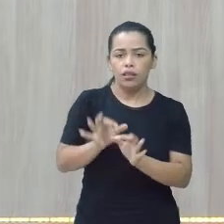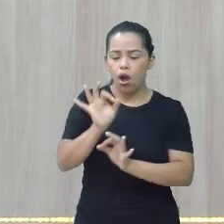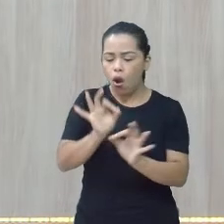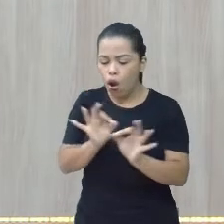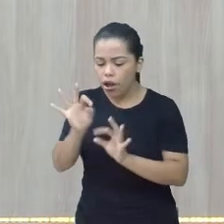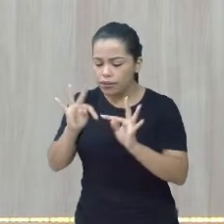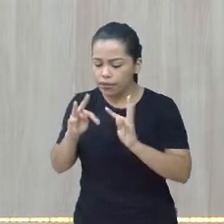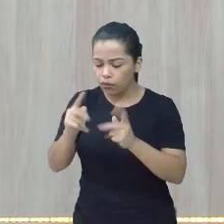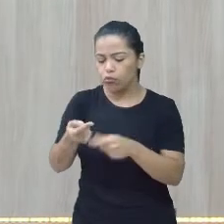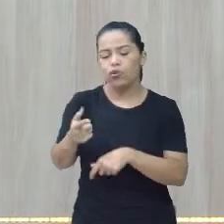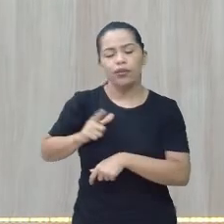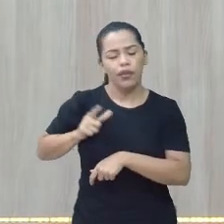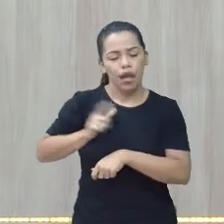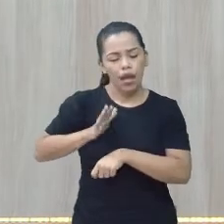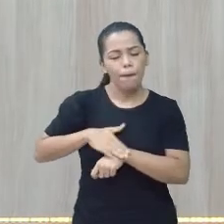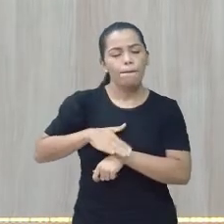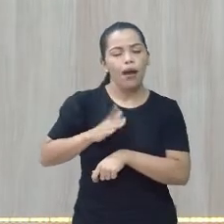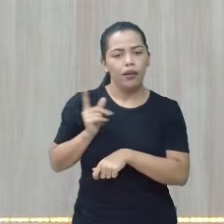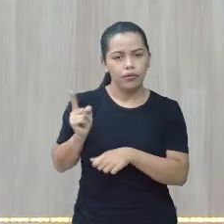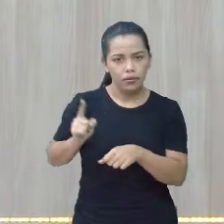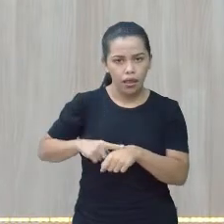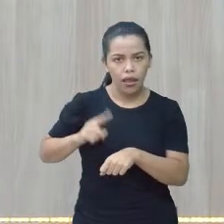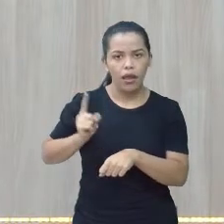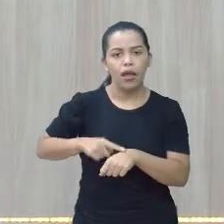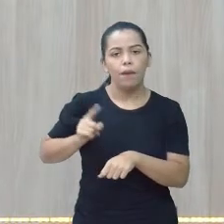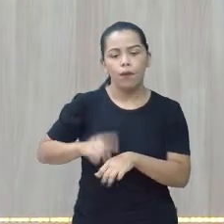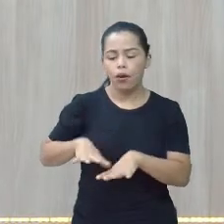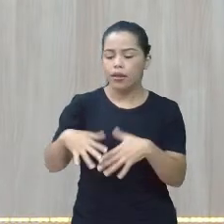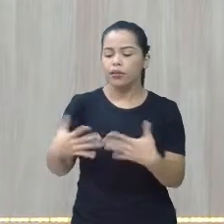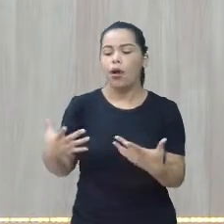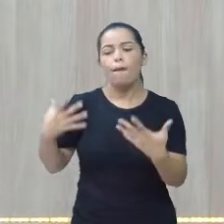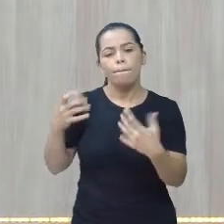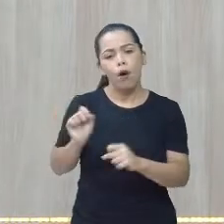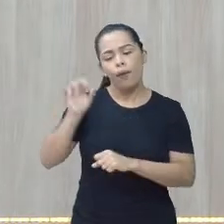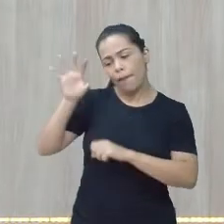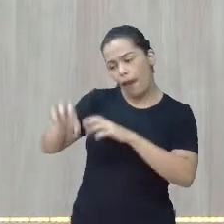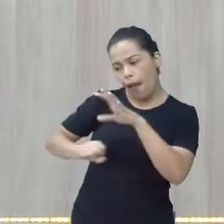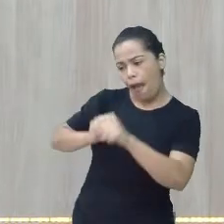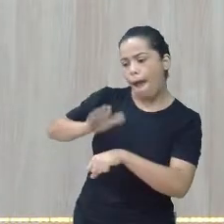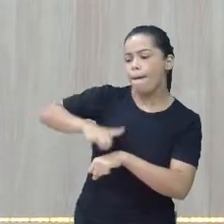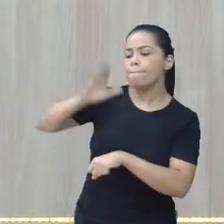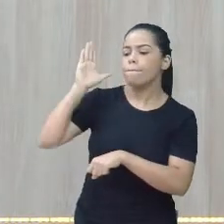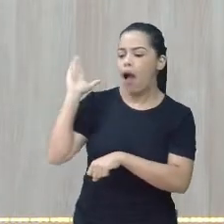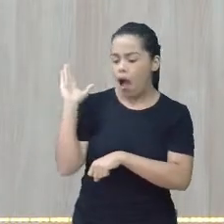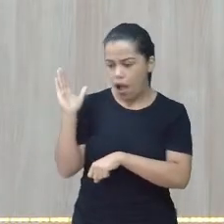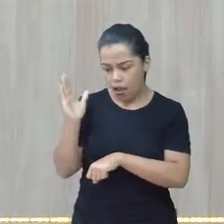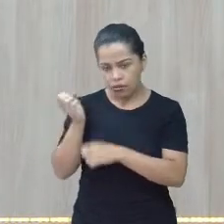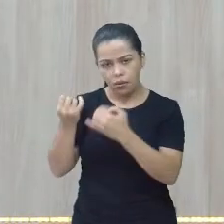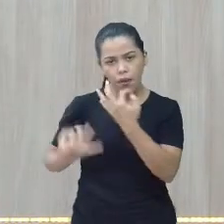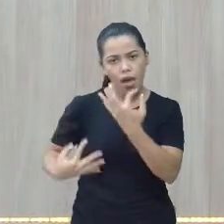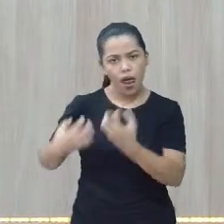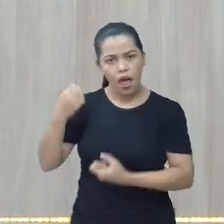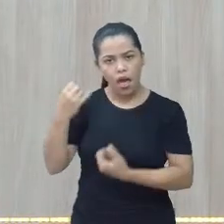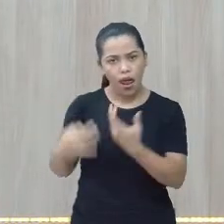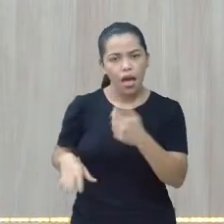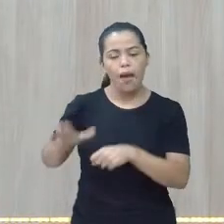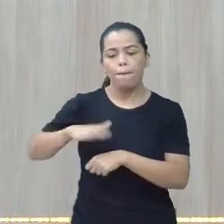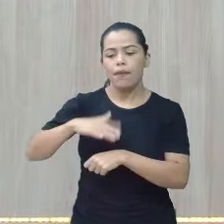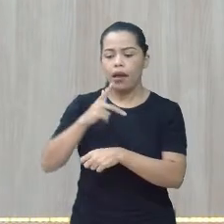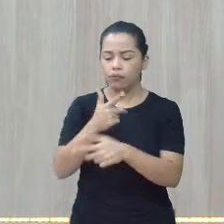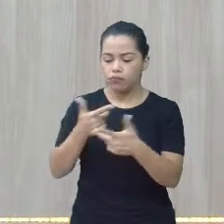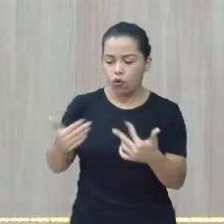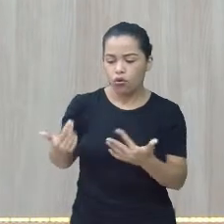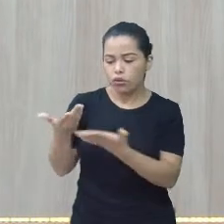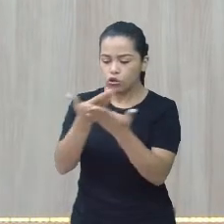fala, é comum que se recorra a mais entrevistas, a mais relatos, a argumentos científicos, no